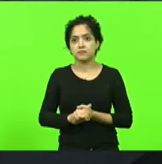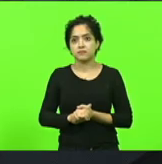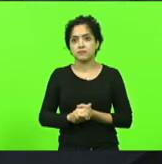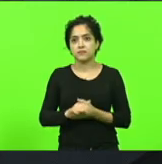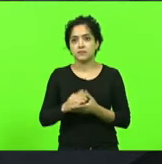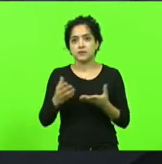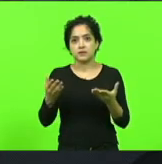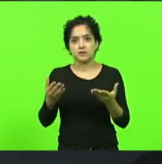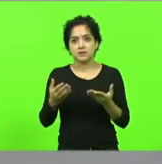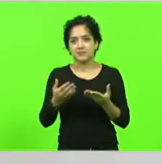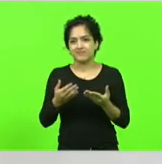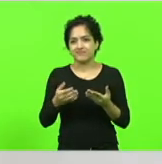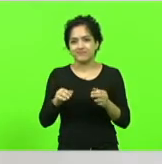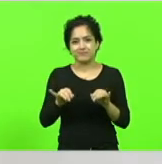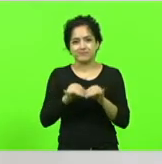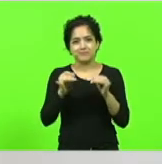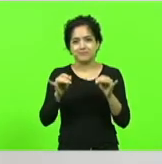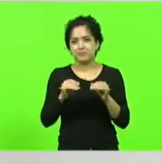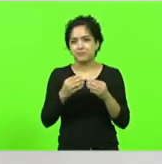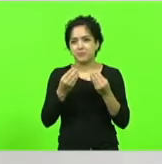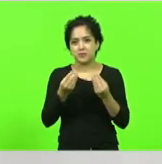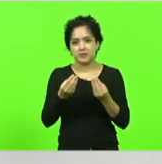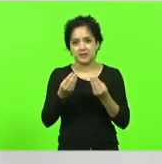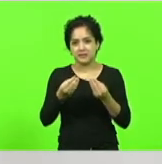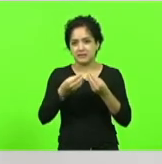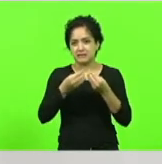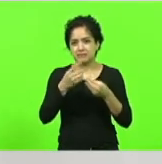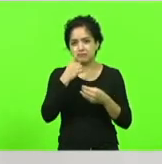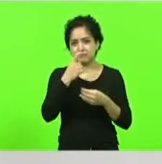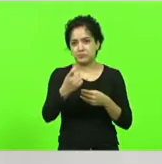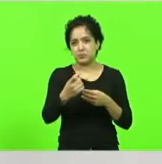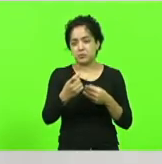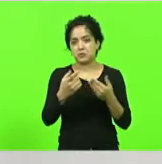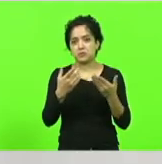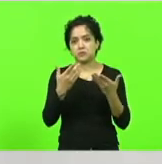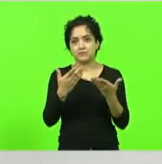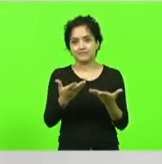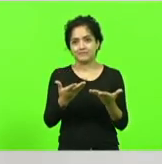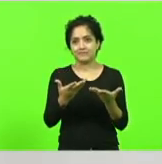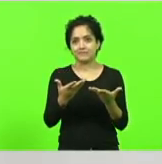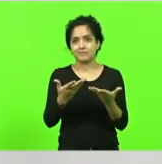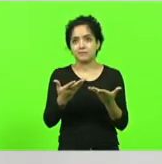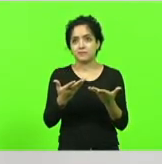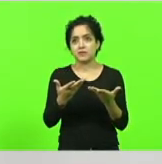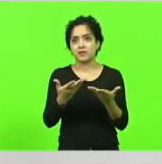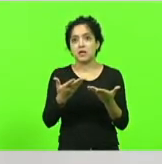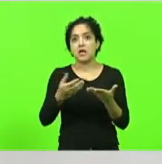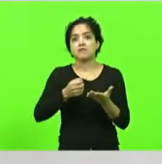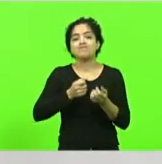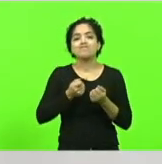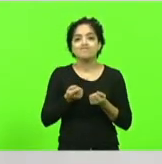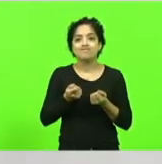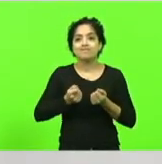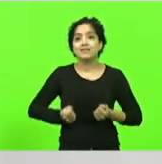Porcaria, serviço nojento, serviço porco desse. Isso chama jogar dinheiro fora.